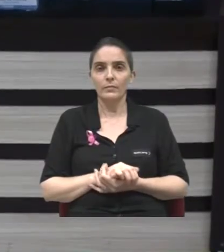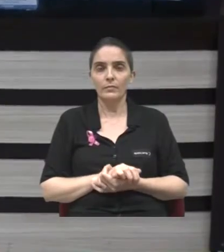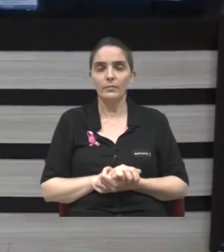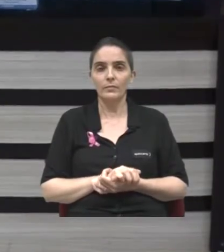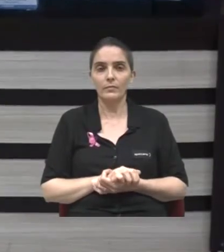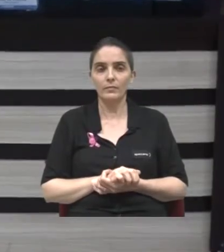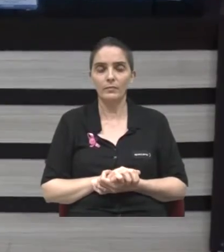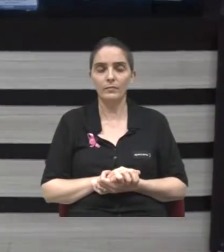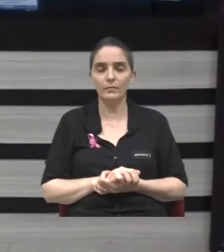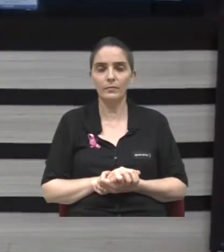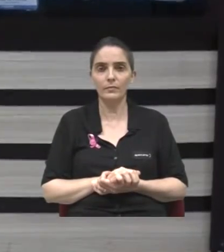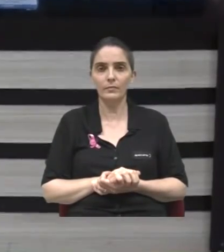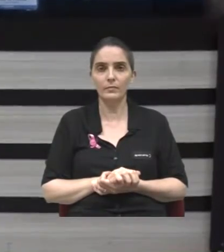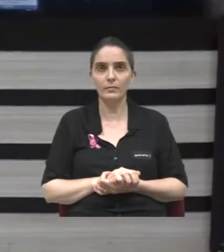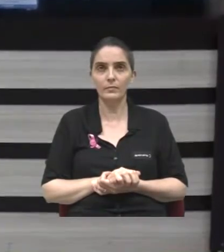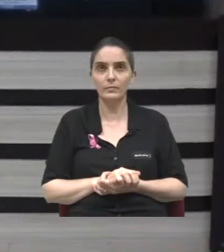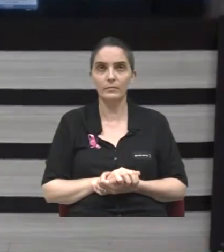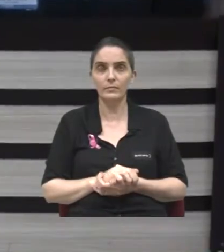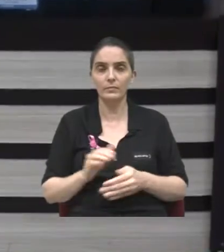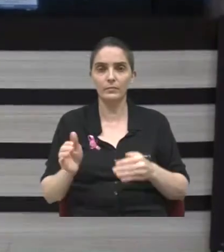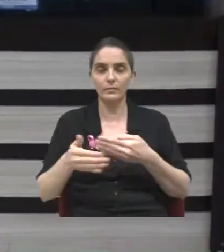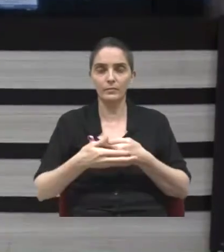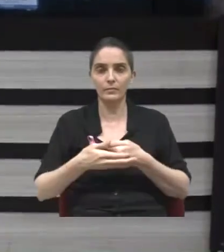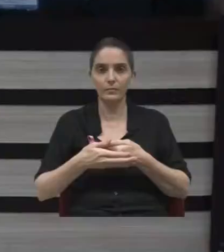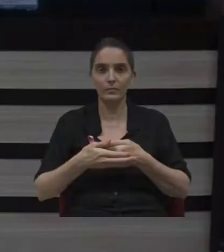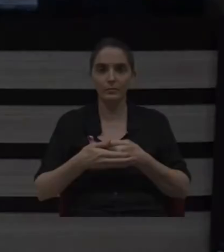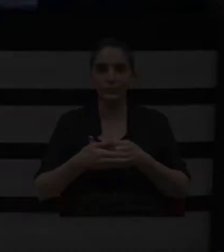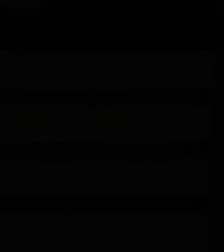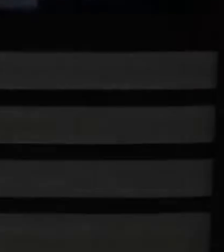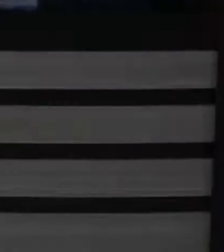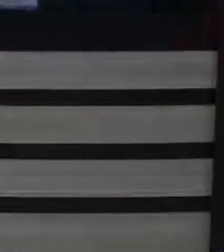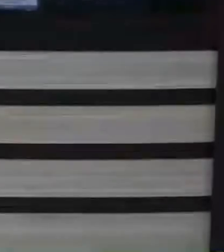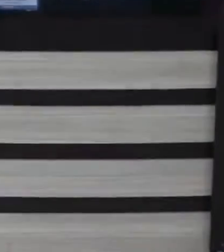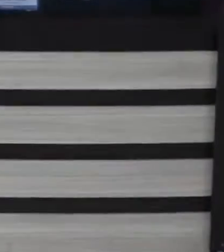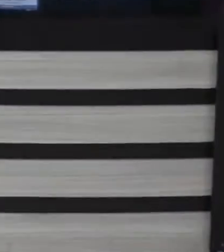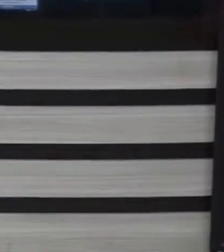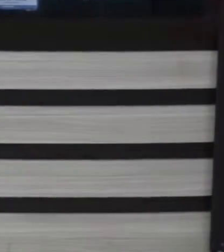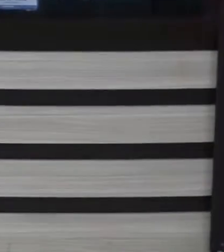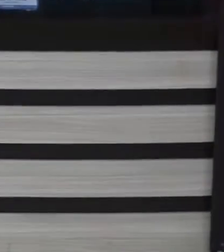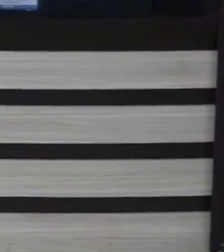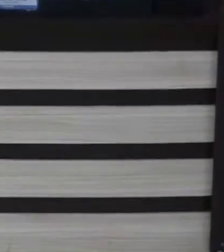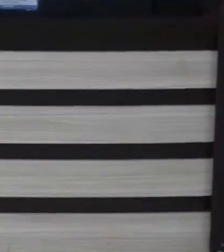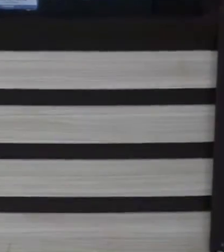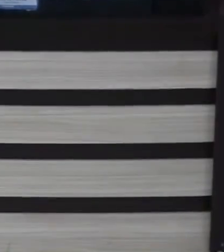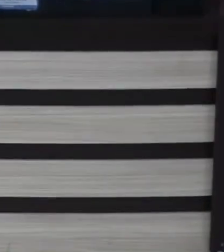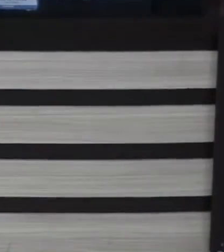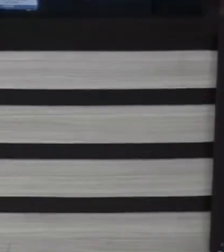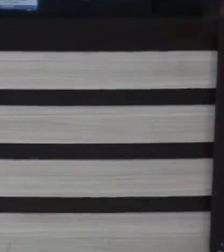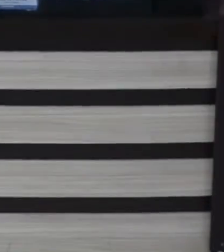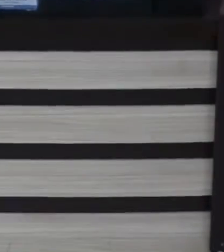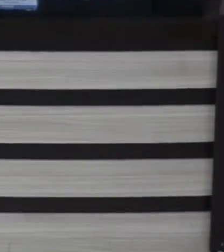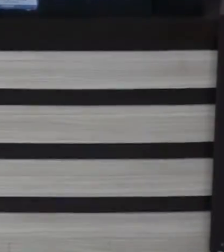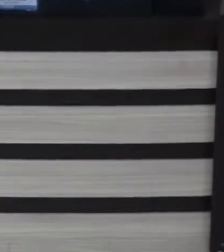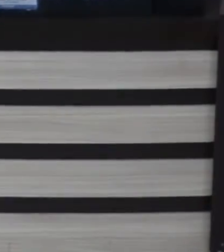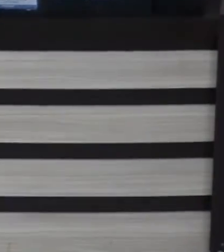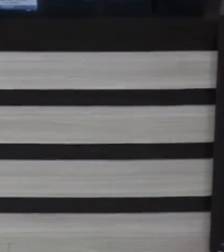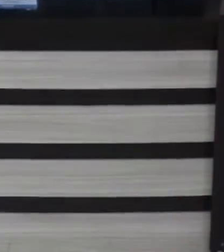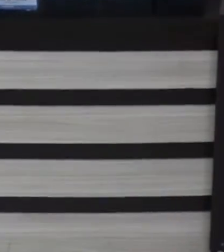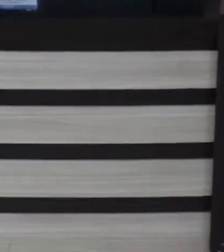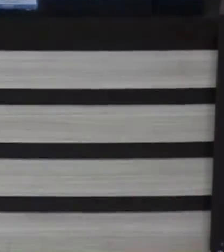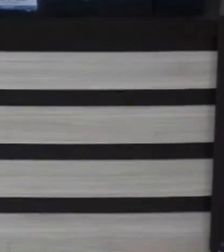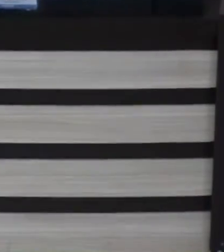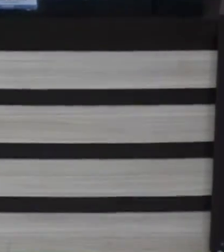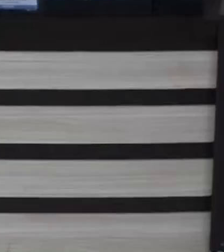A sessão está suspensa por 10. Para as 10, como foi prorrogado até as 10 horas, nós temos a tribuna